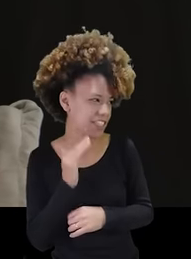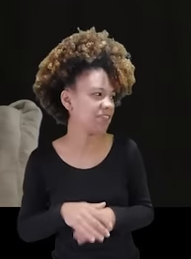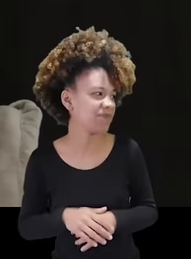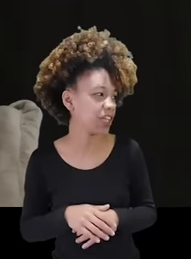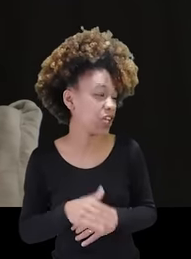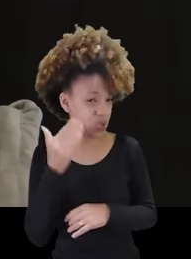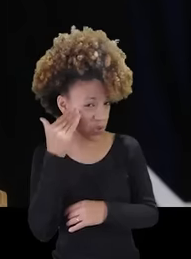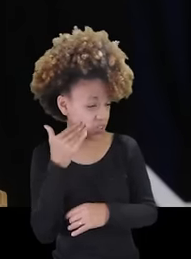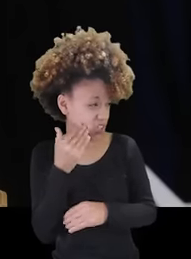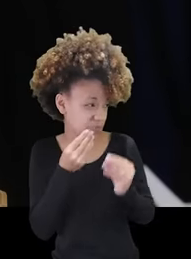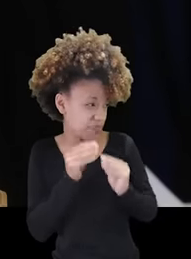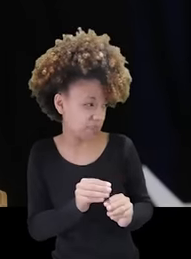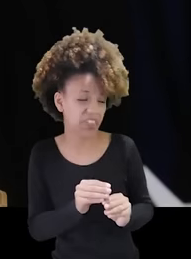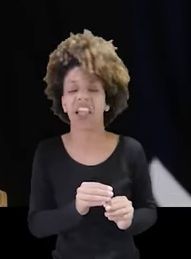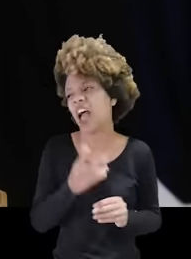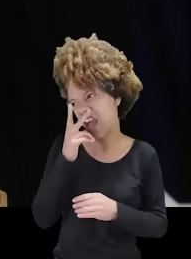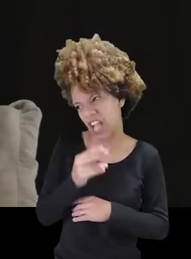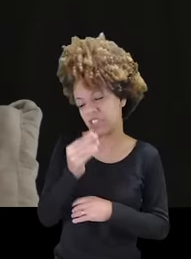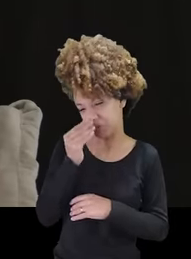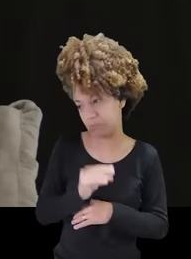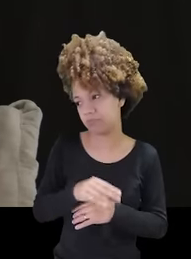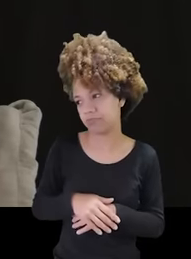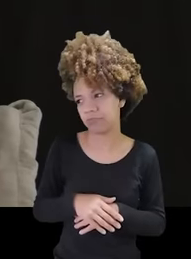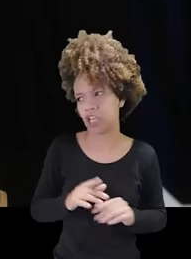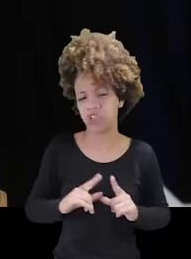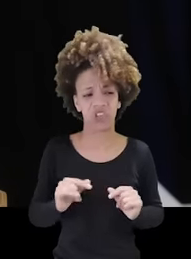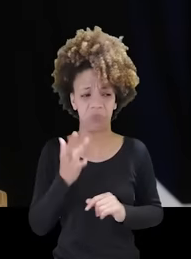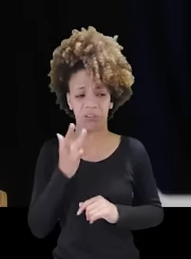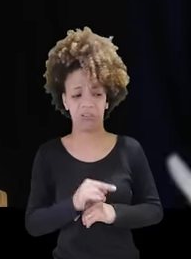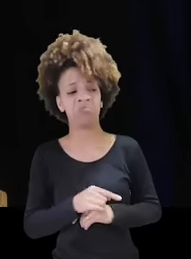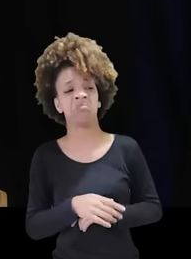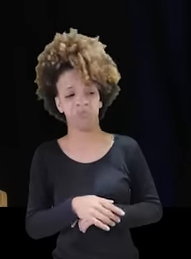o coreano eu acho que eles acham isso brega porque o japonês